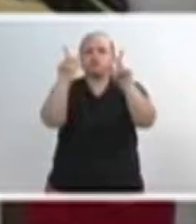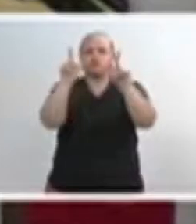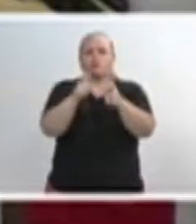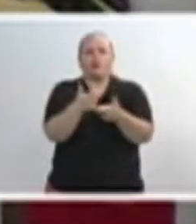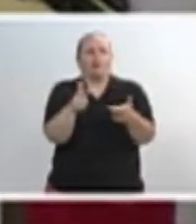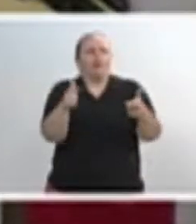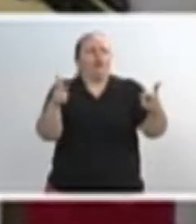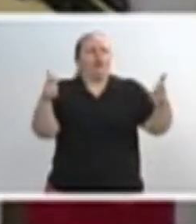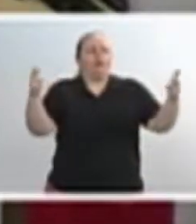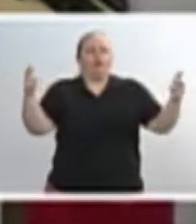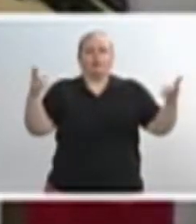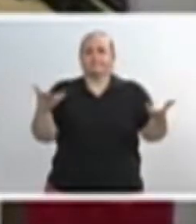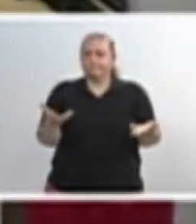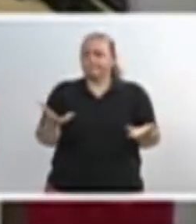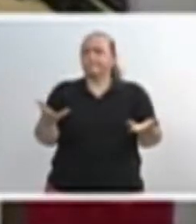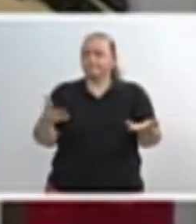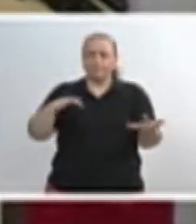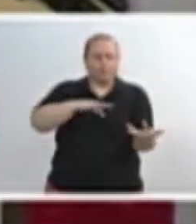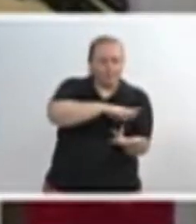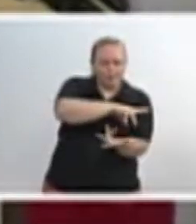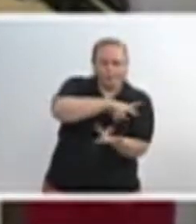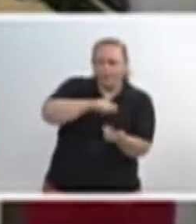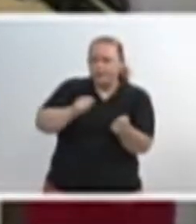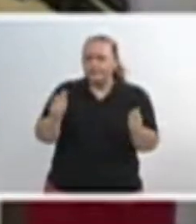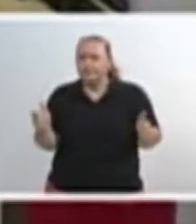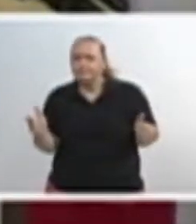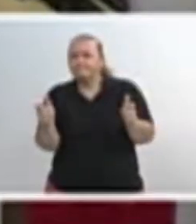Que o CVV faz.